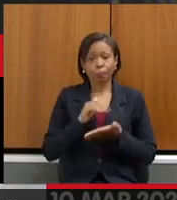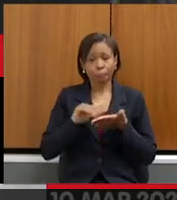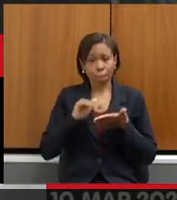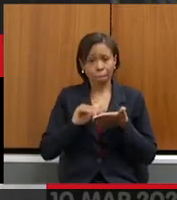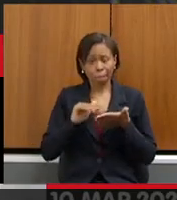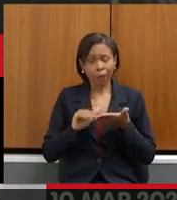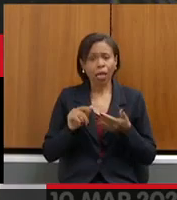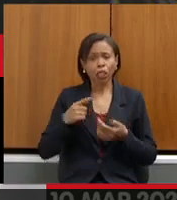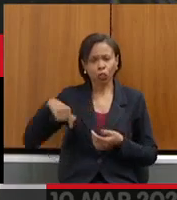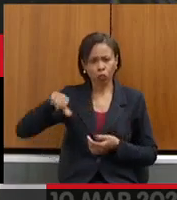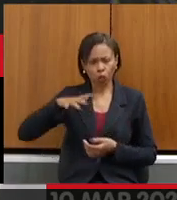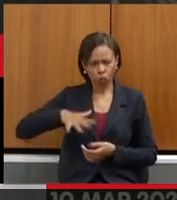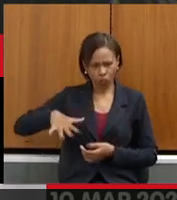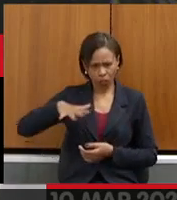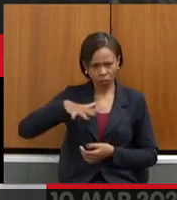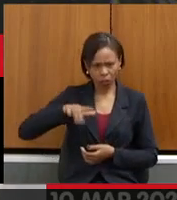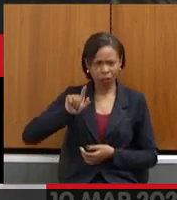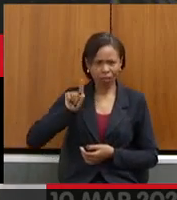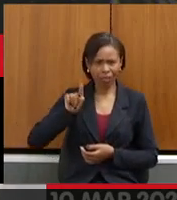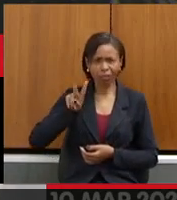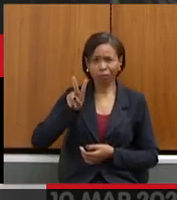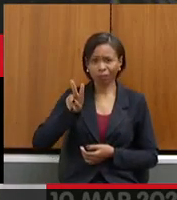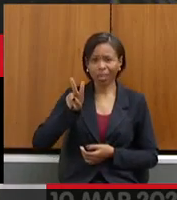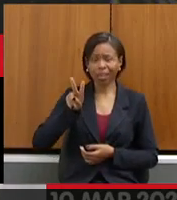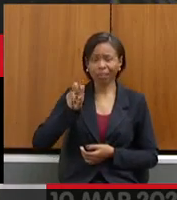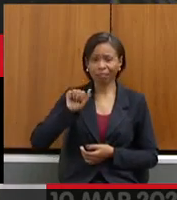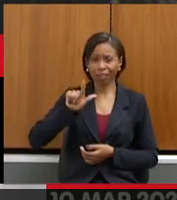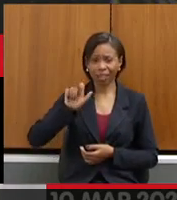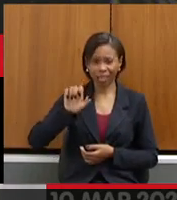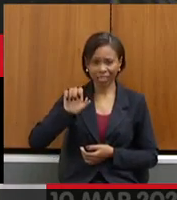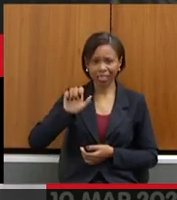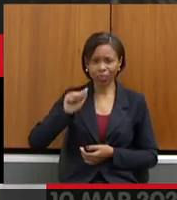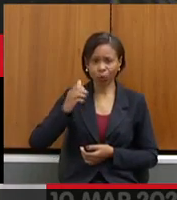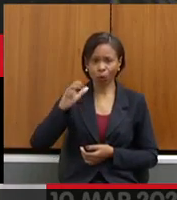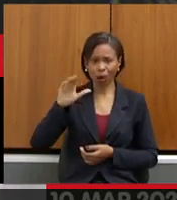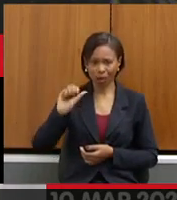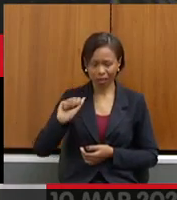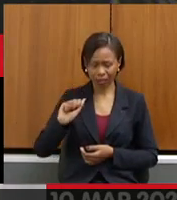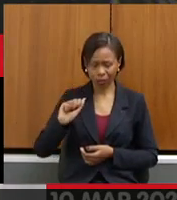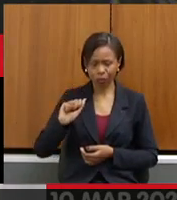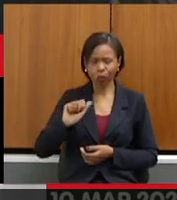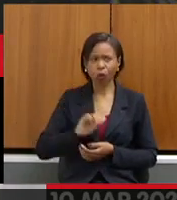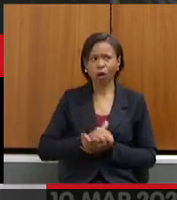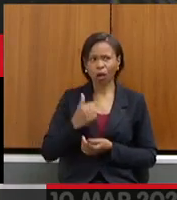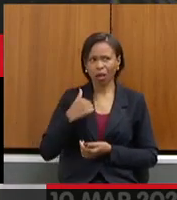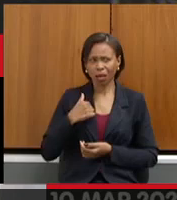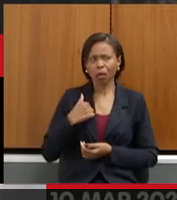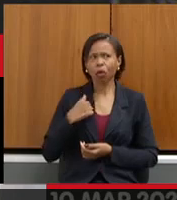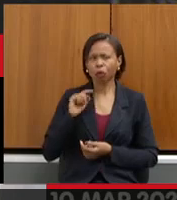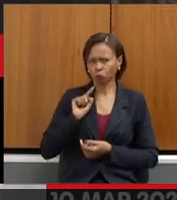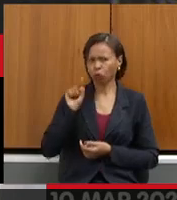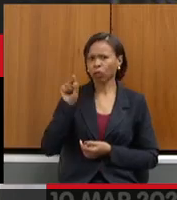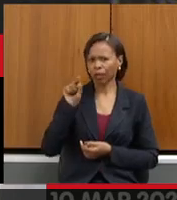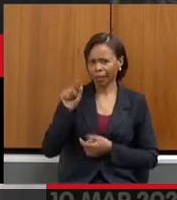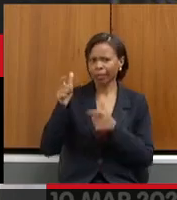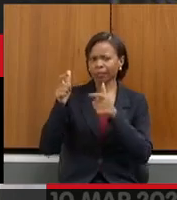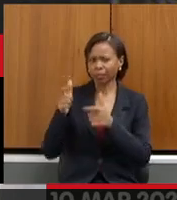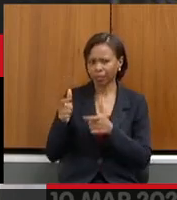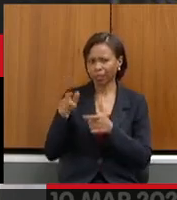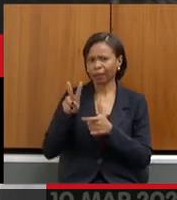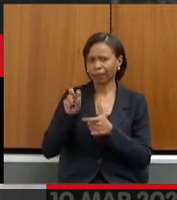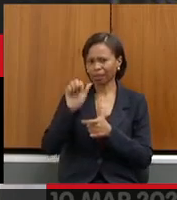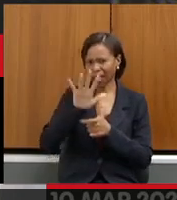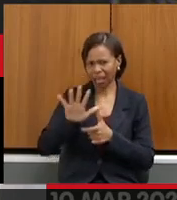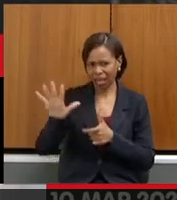a nossa região do nosso Vale do Aço muito me preocupa eu sou lá do Vale do Aço nós